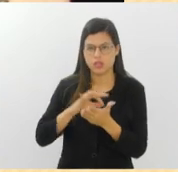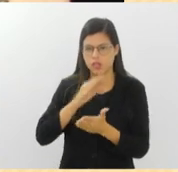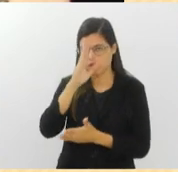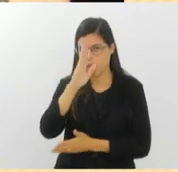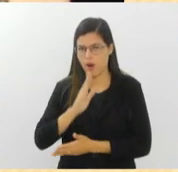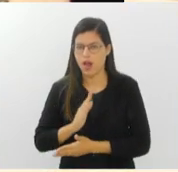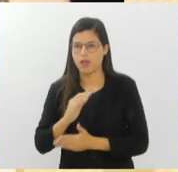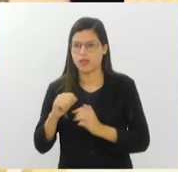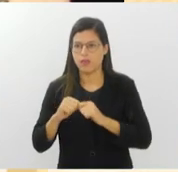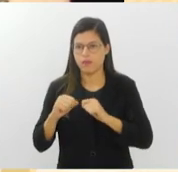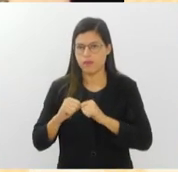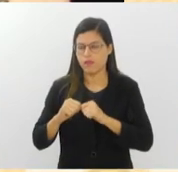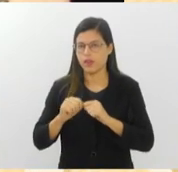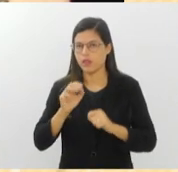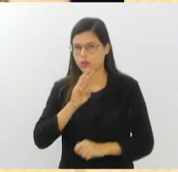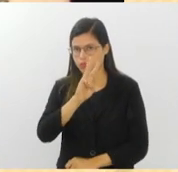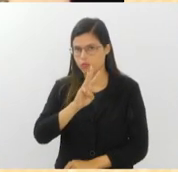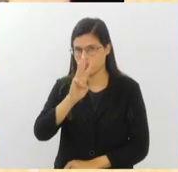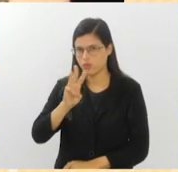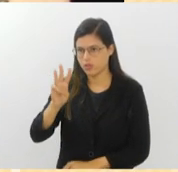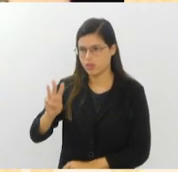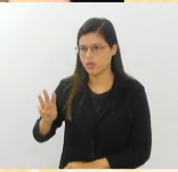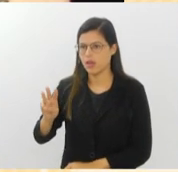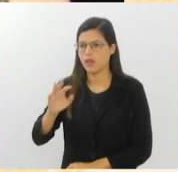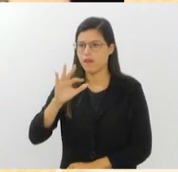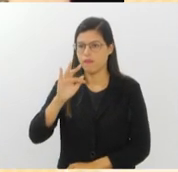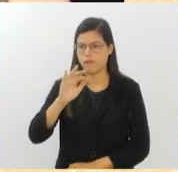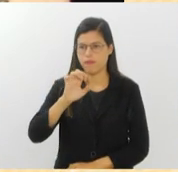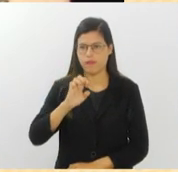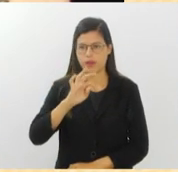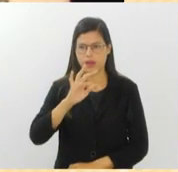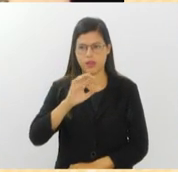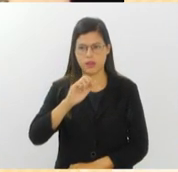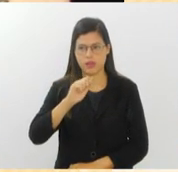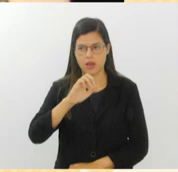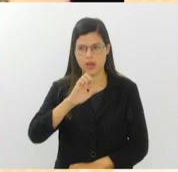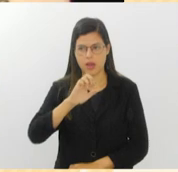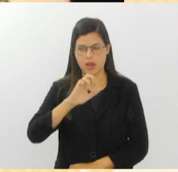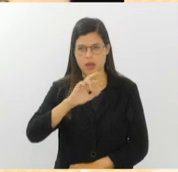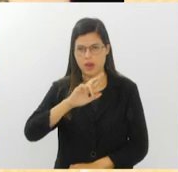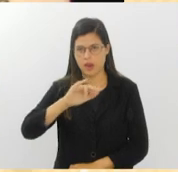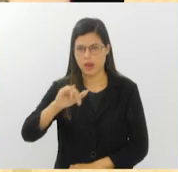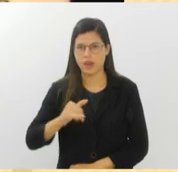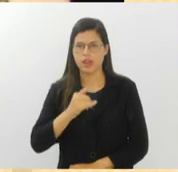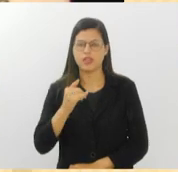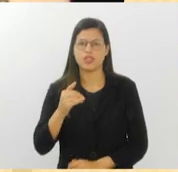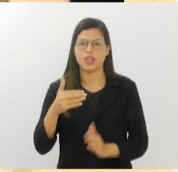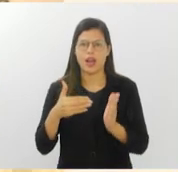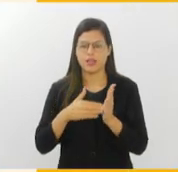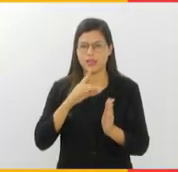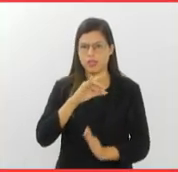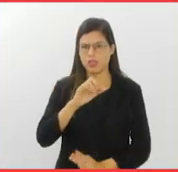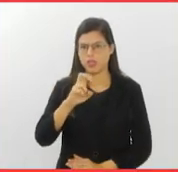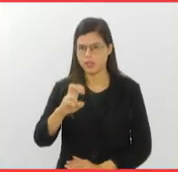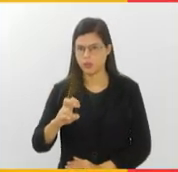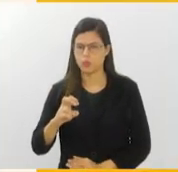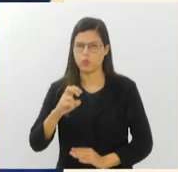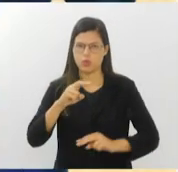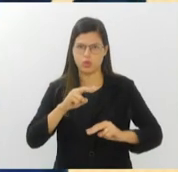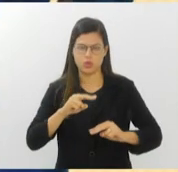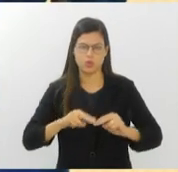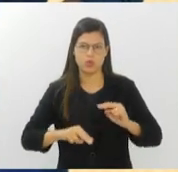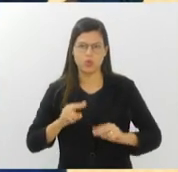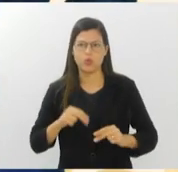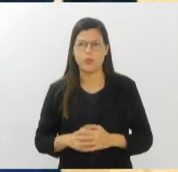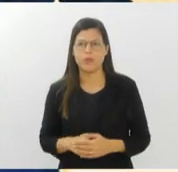devem ser feitas exclusivamente no site da FETAERJ a partir do dia 10 de junho até o dia 5 de julho. Com a